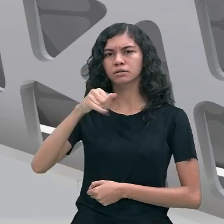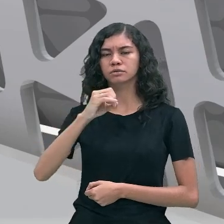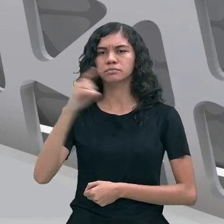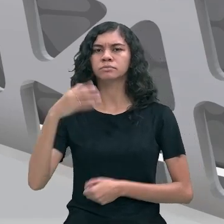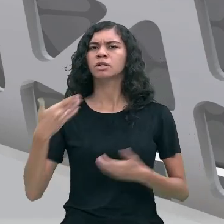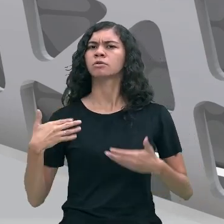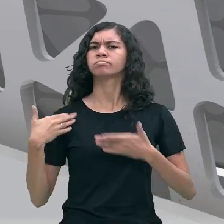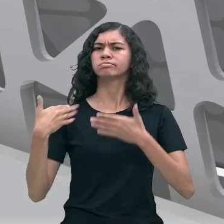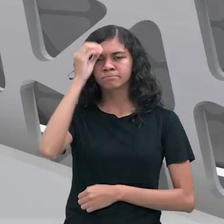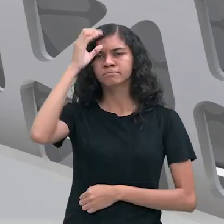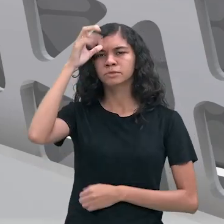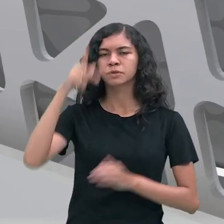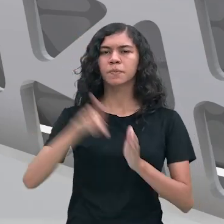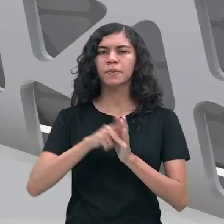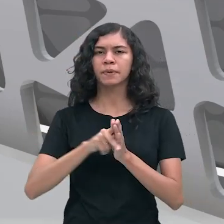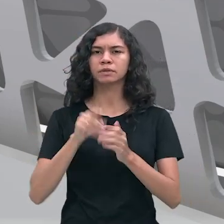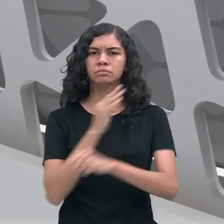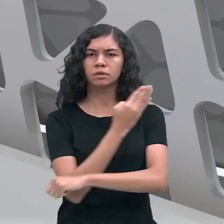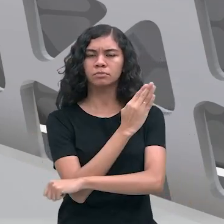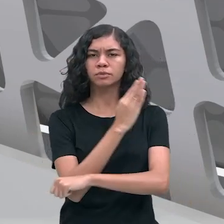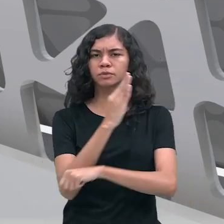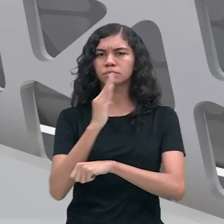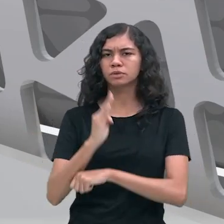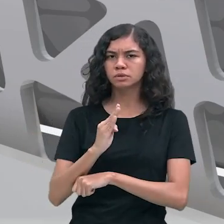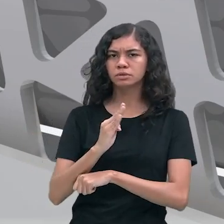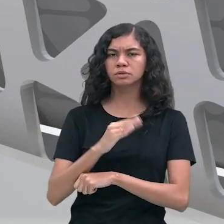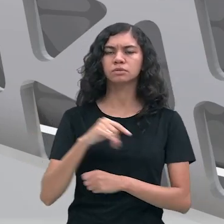aula diversos conhecimentos quanto ao bioma